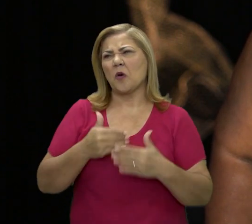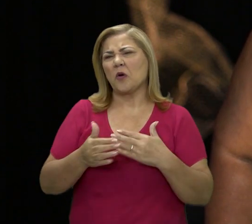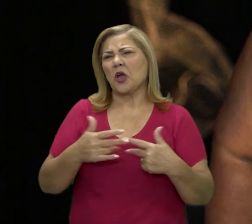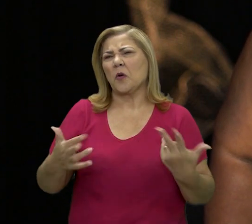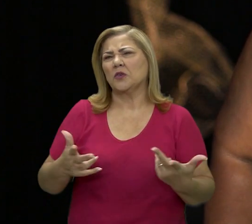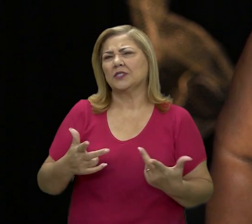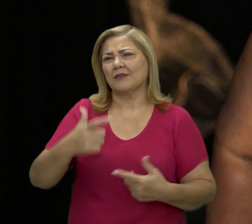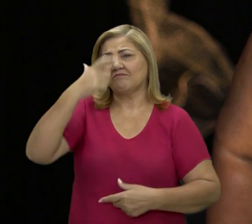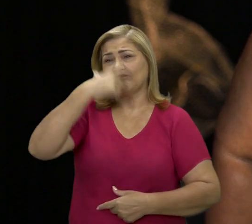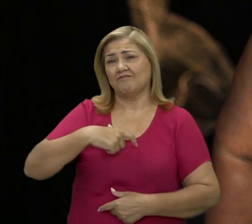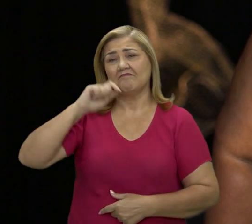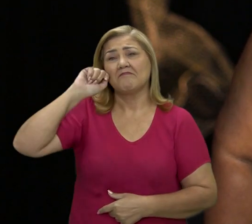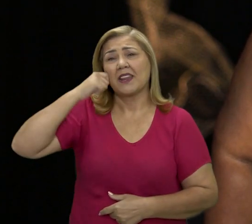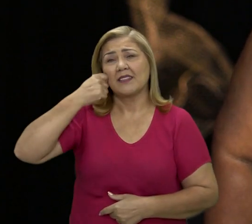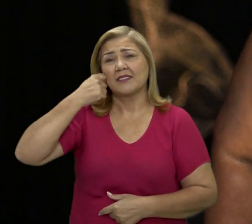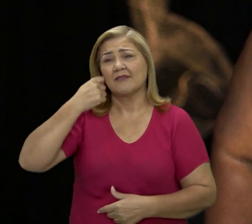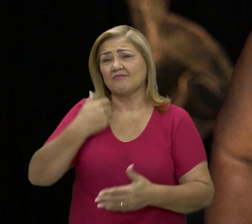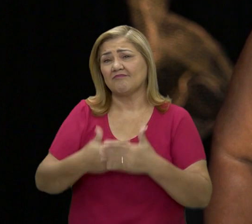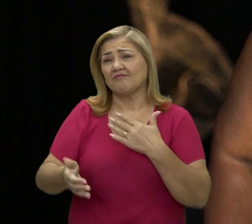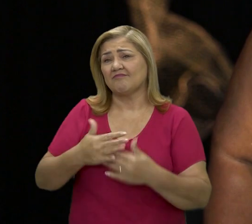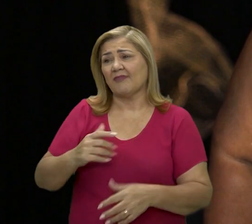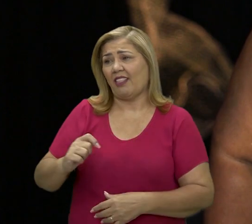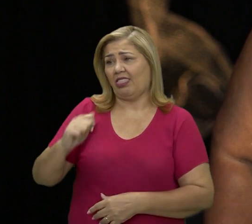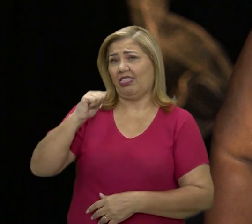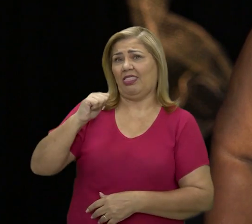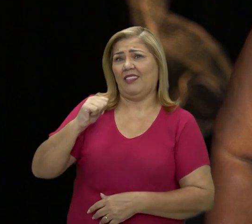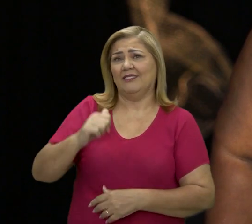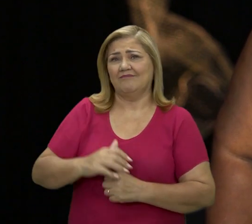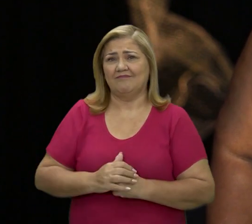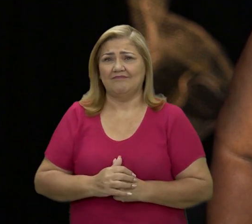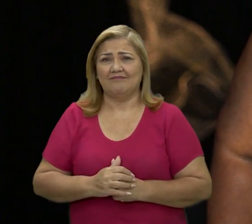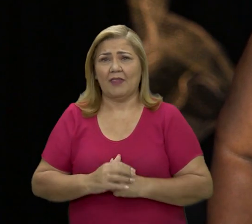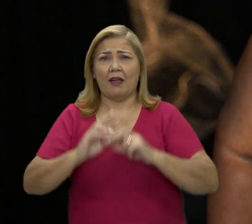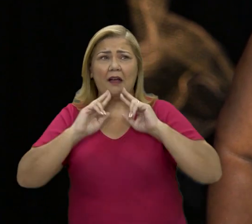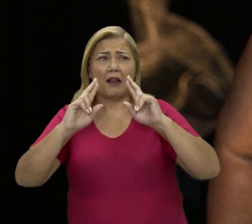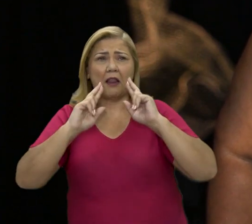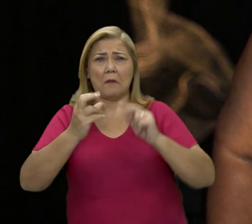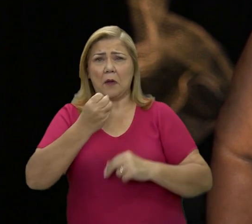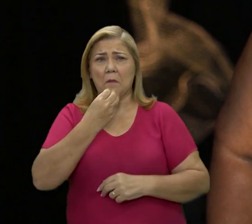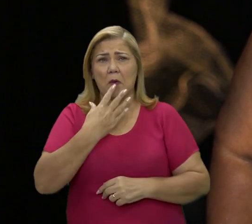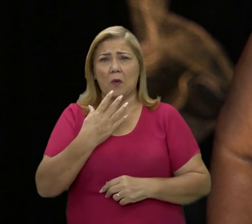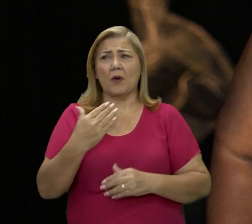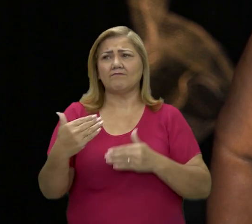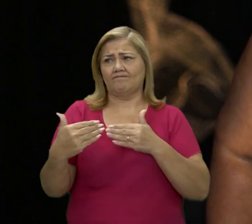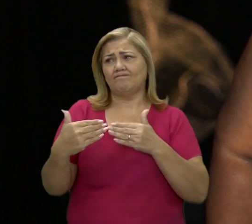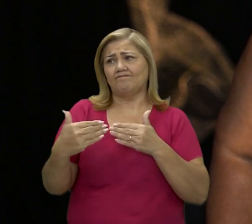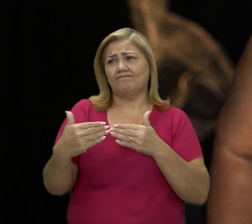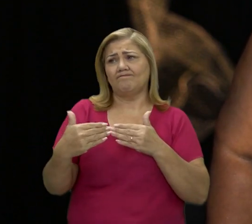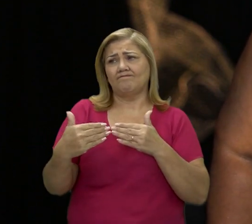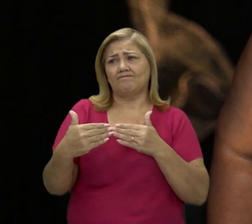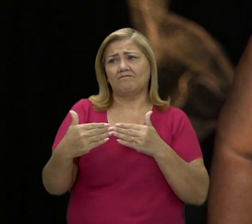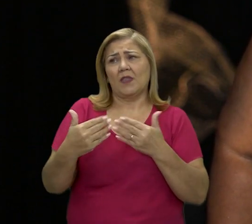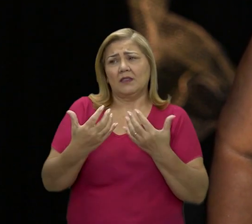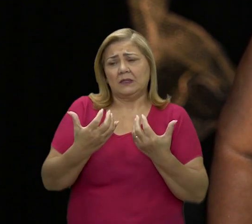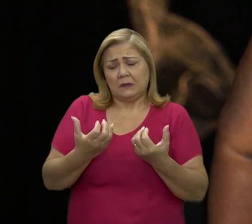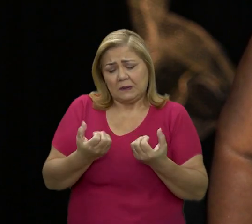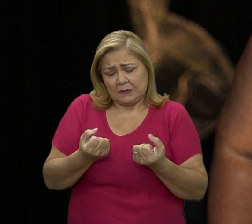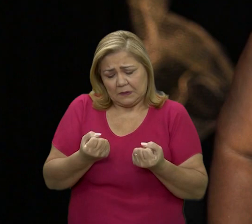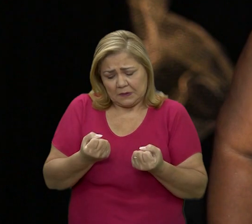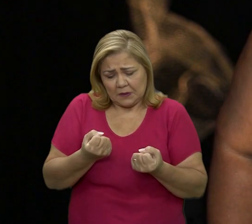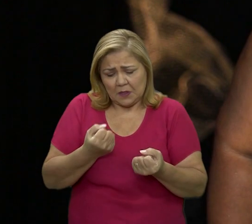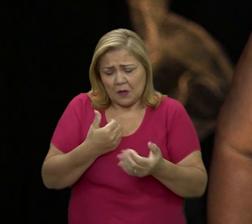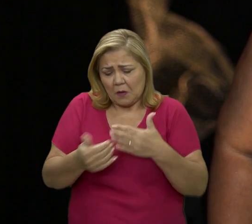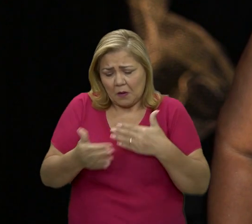remuneração. Apenas qualquer coisa, como uma preta qualquer. Eu fui criada para ser uma boa mulher que ainda não reclama,